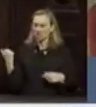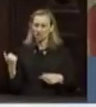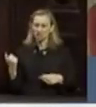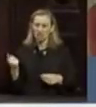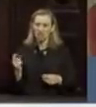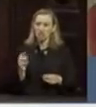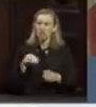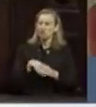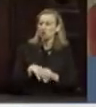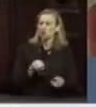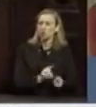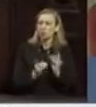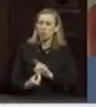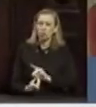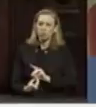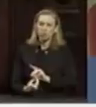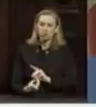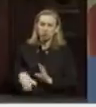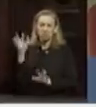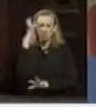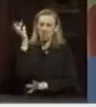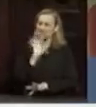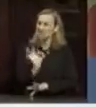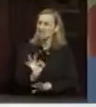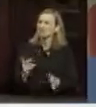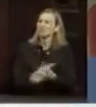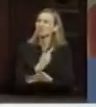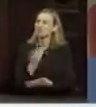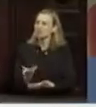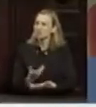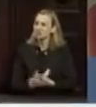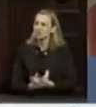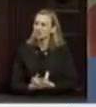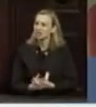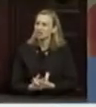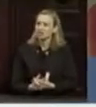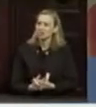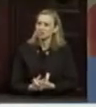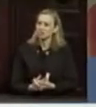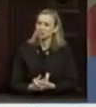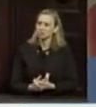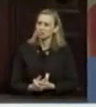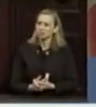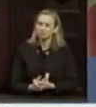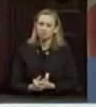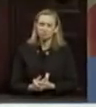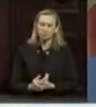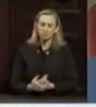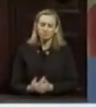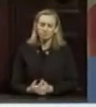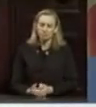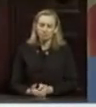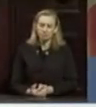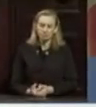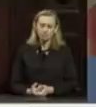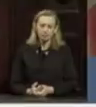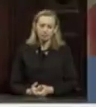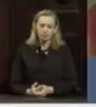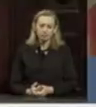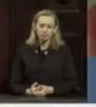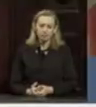contra é porque realmente não está entendendo nada do que está acontecendo. Ou porque quer ser o arauto da